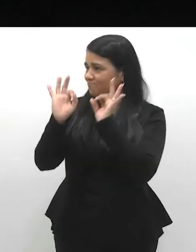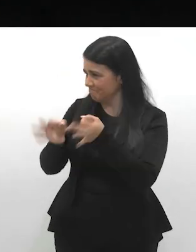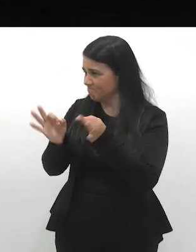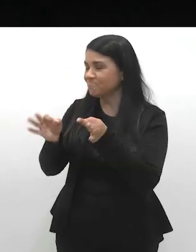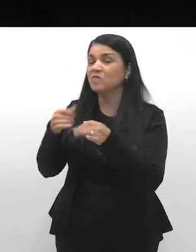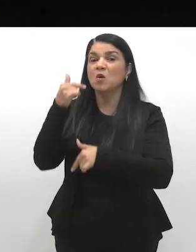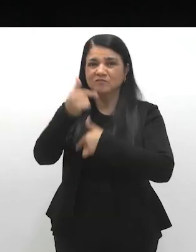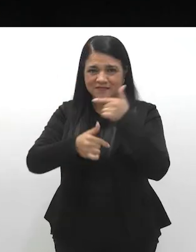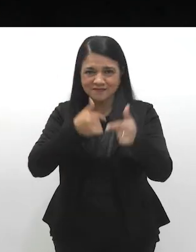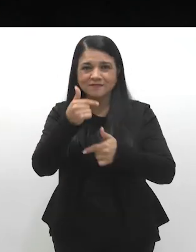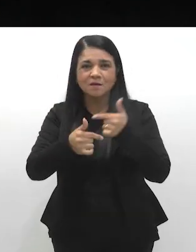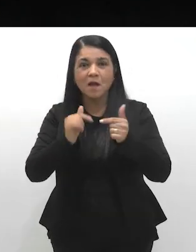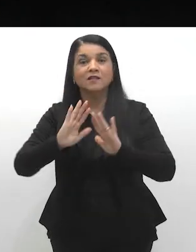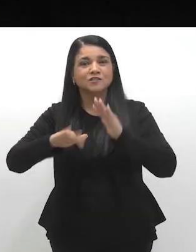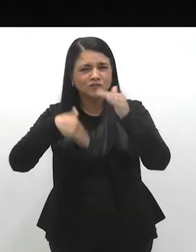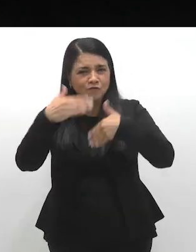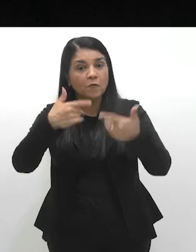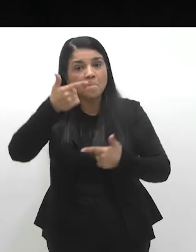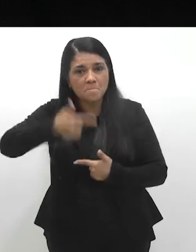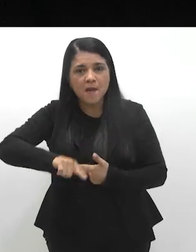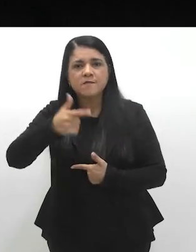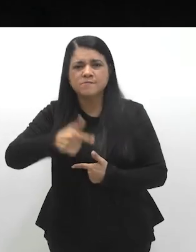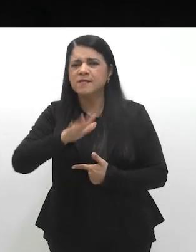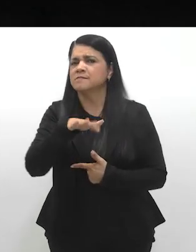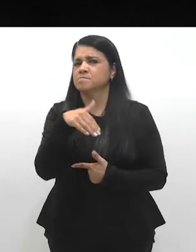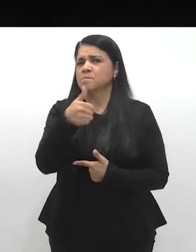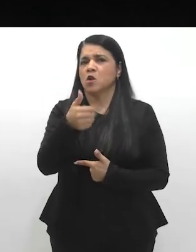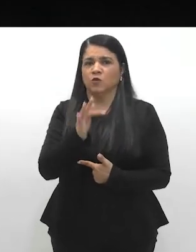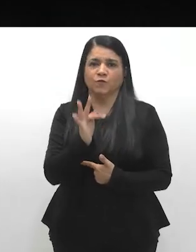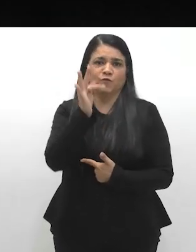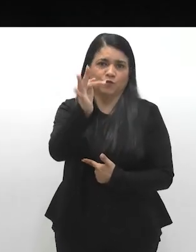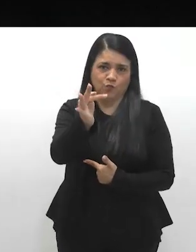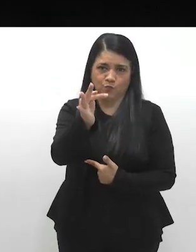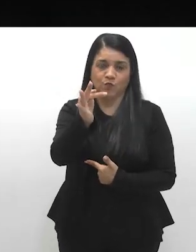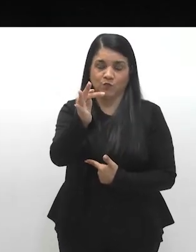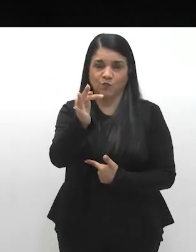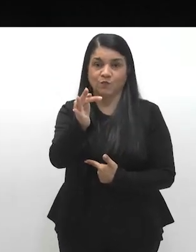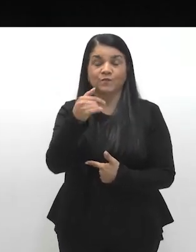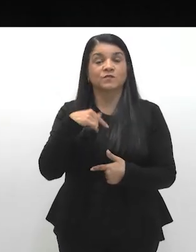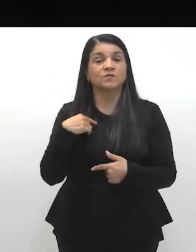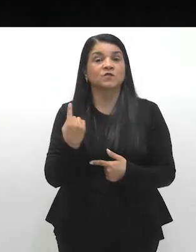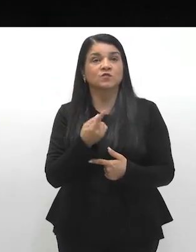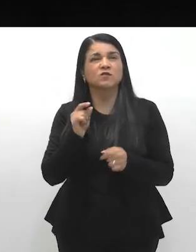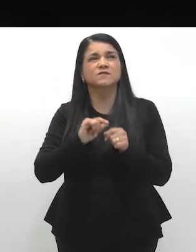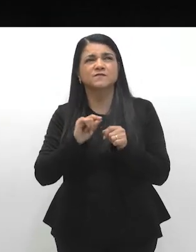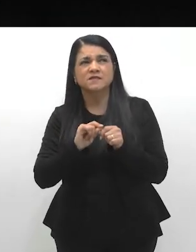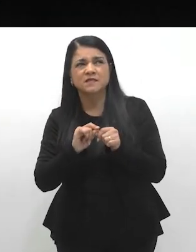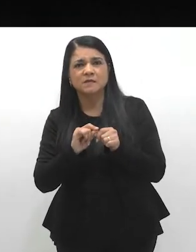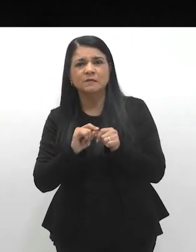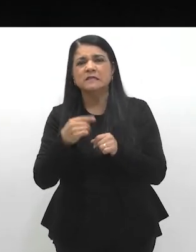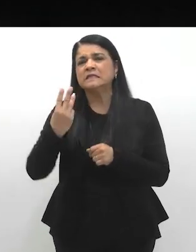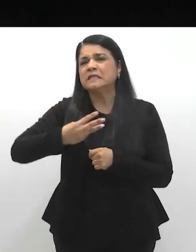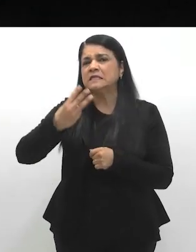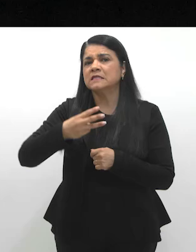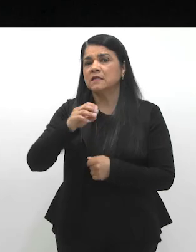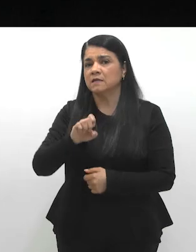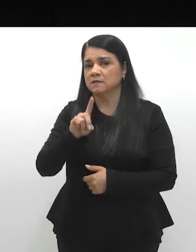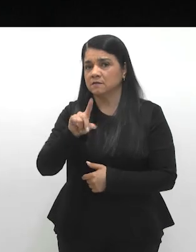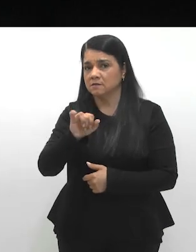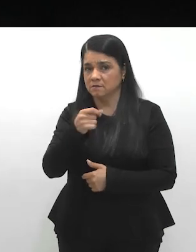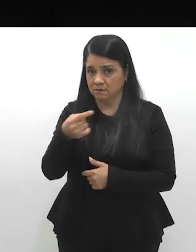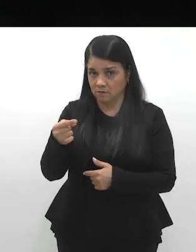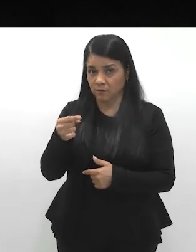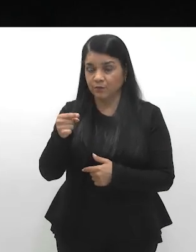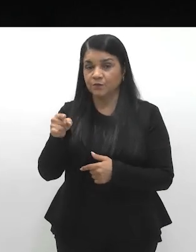esse é um trabalho que a gente pretende estar desenvolvendo ainda mais e melhorando ainda mais. Nós fizemos a